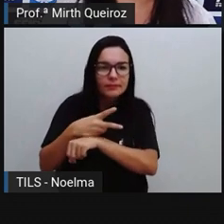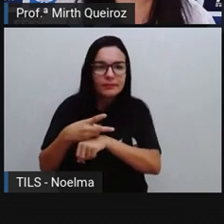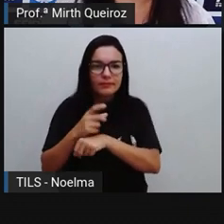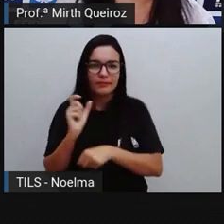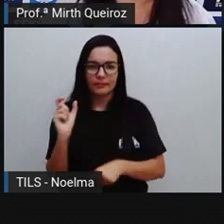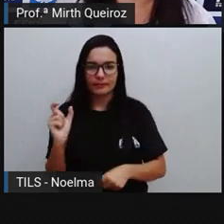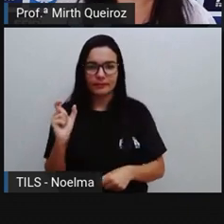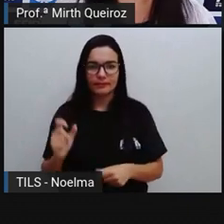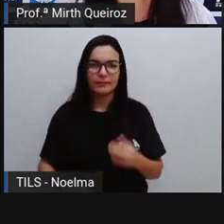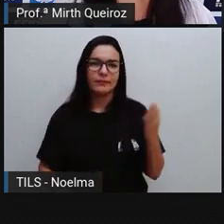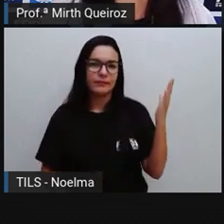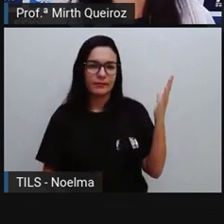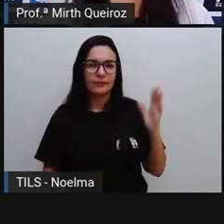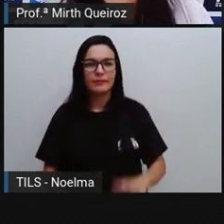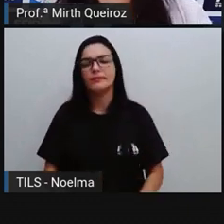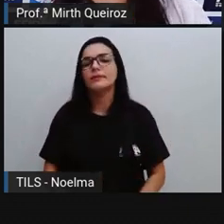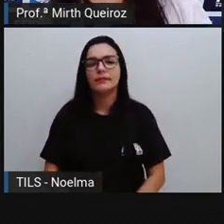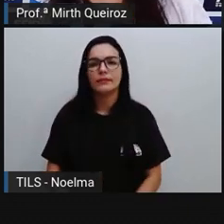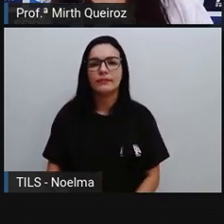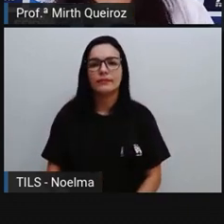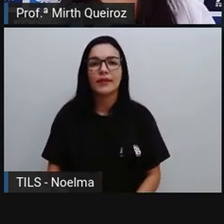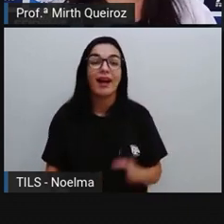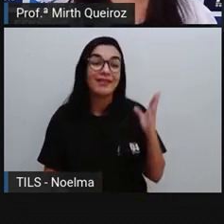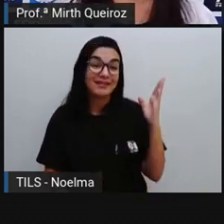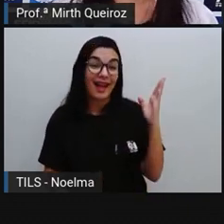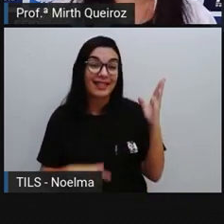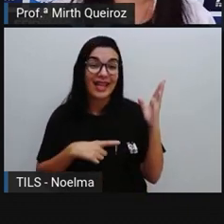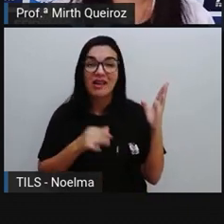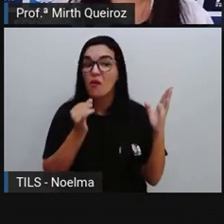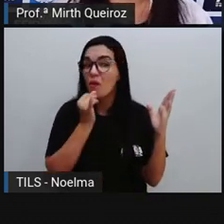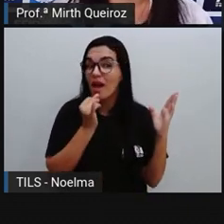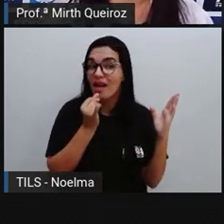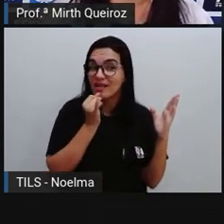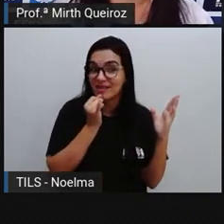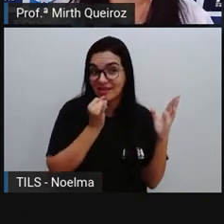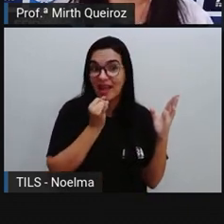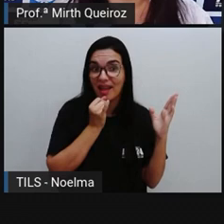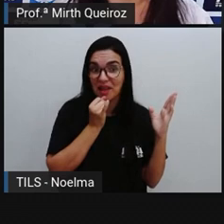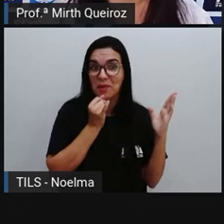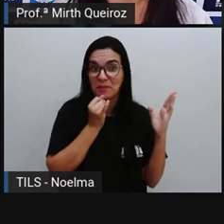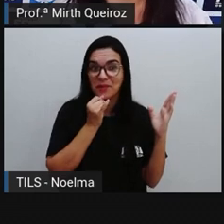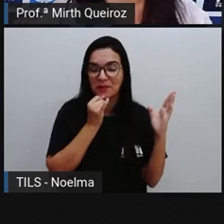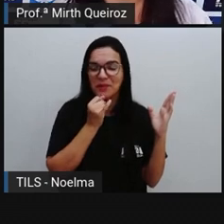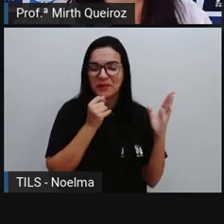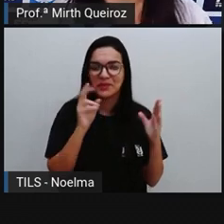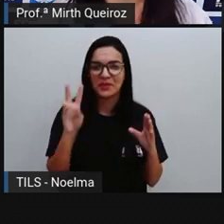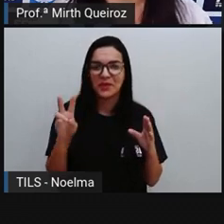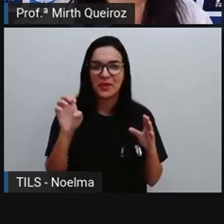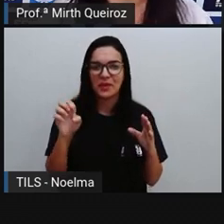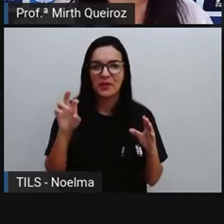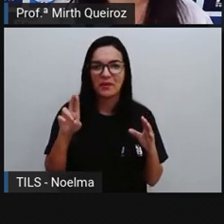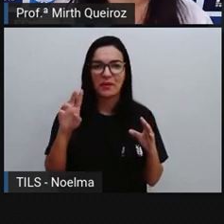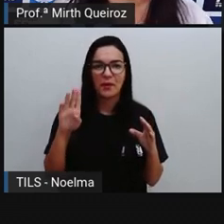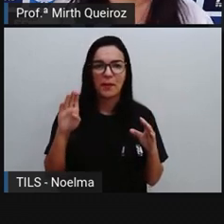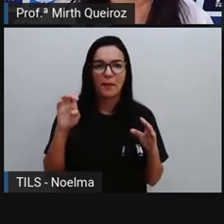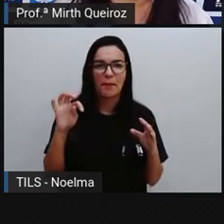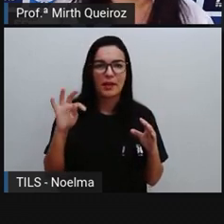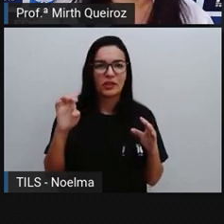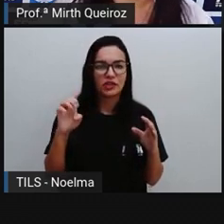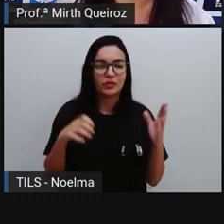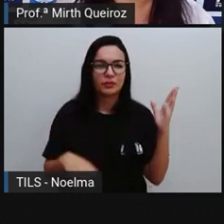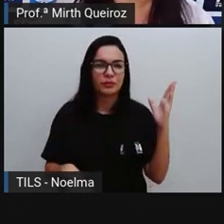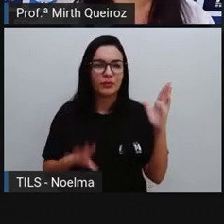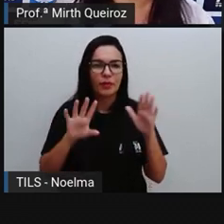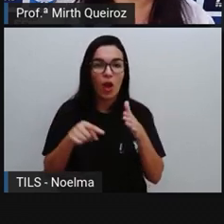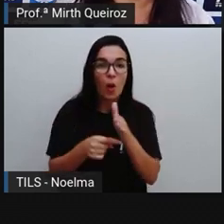saber o significado. E aqui nós temos alguns tipos aqui de verbetes, né?